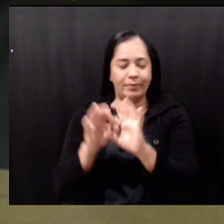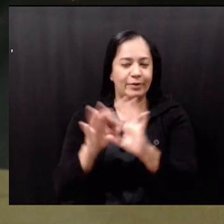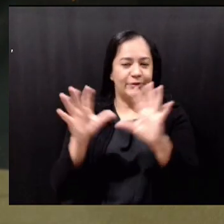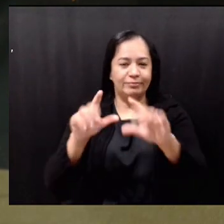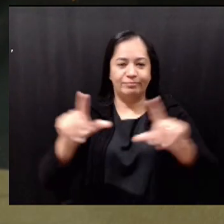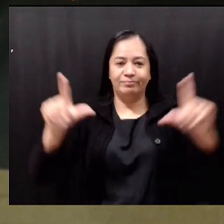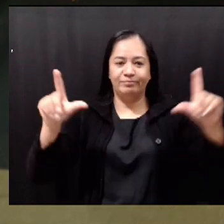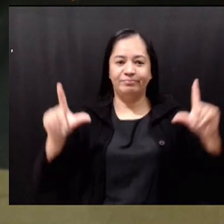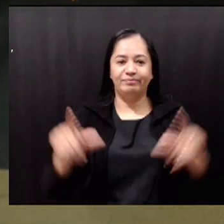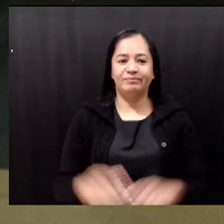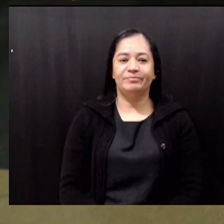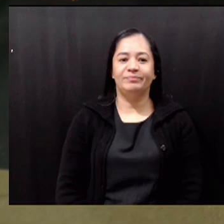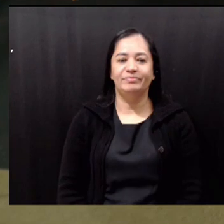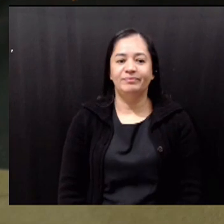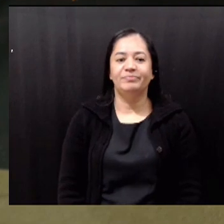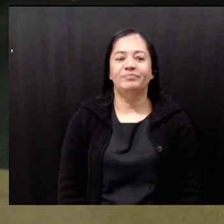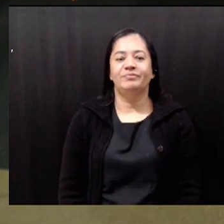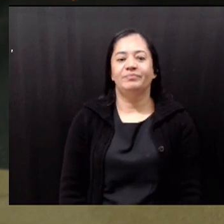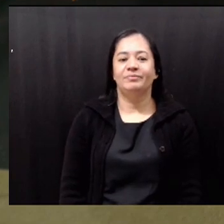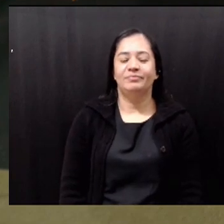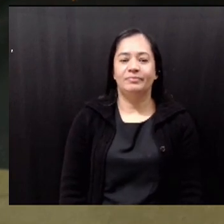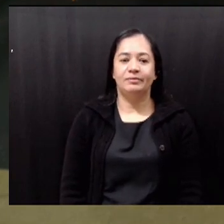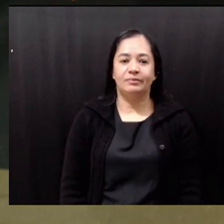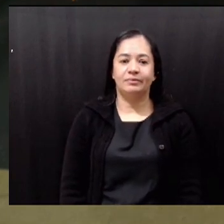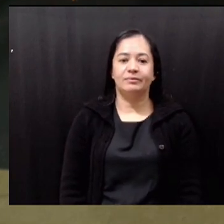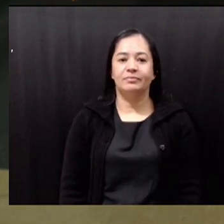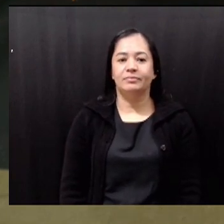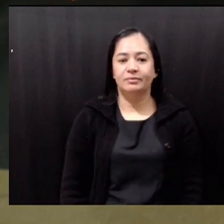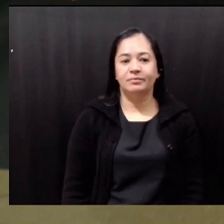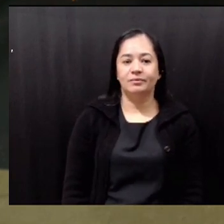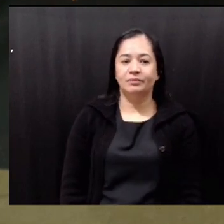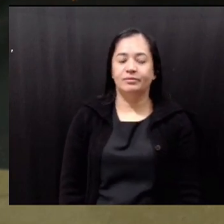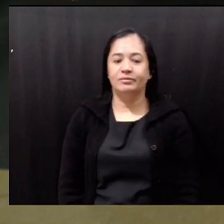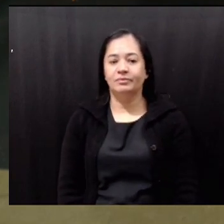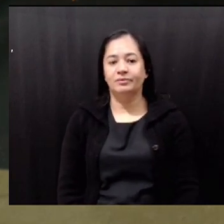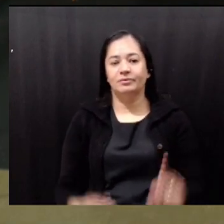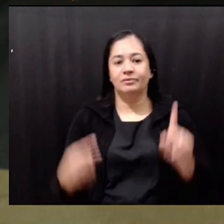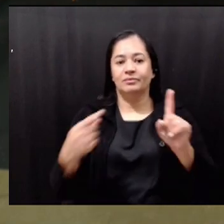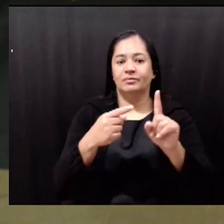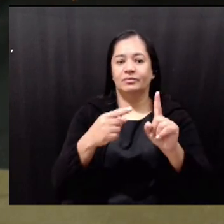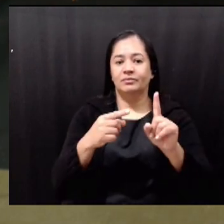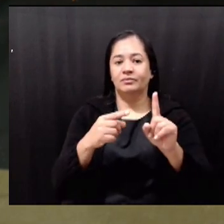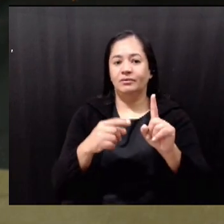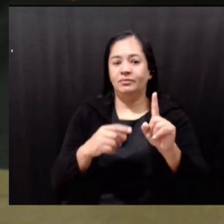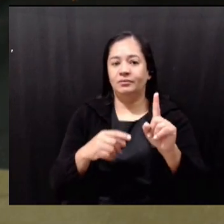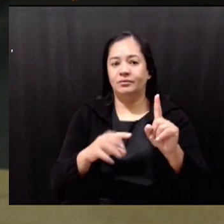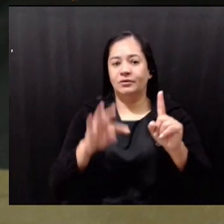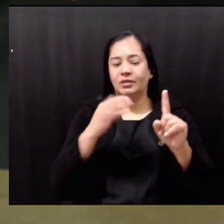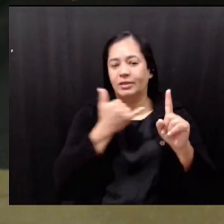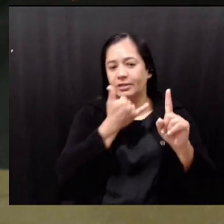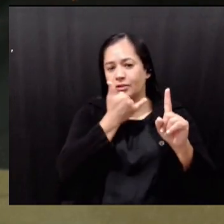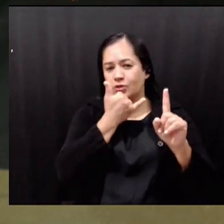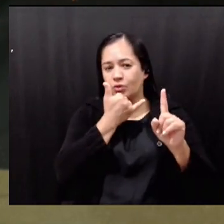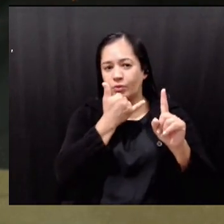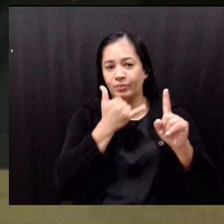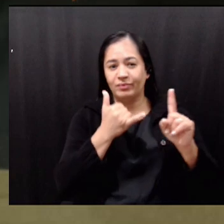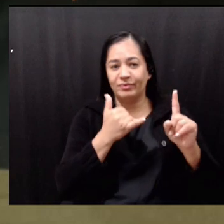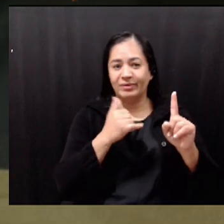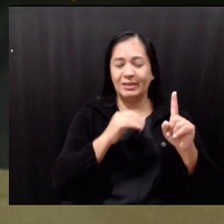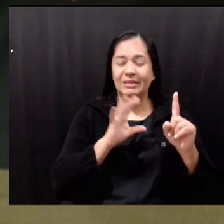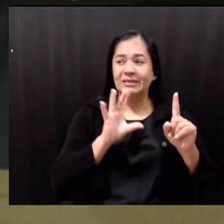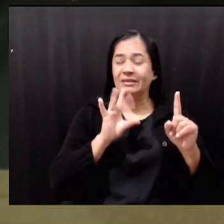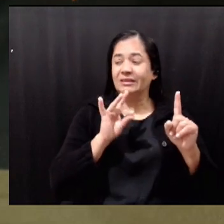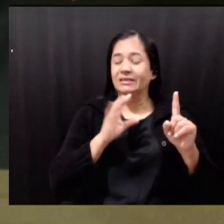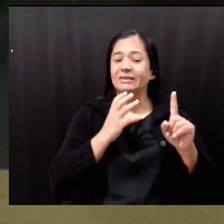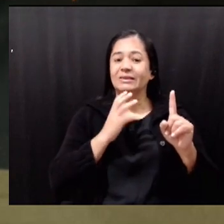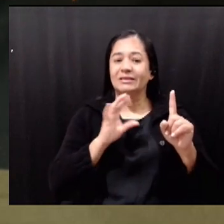gente. A Tatiane Moura, da Vila Industrial. Perdão, gente, olha, tá seco mesmo e o bichinho do Ranram